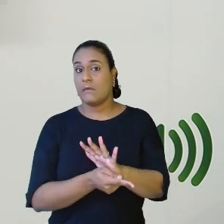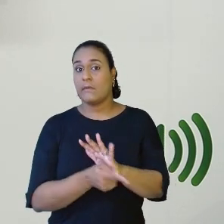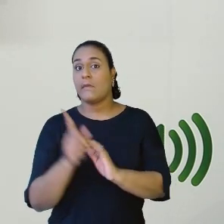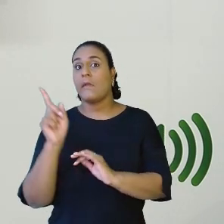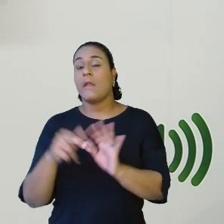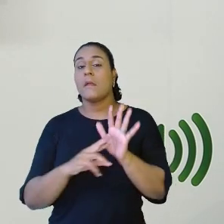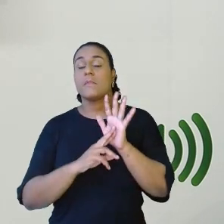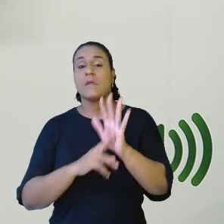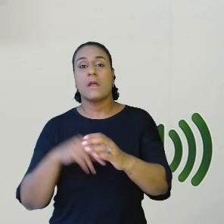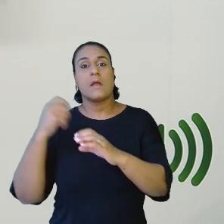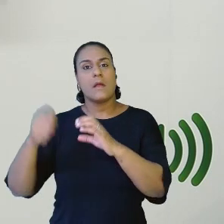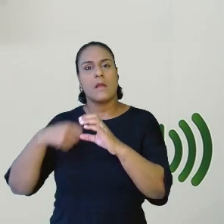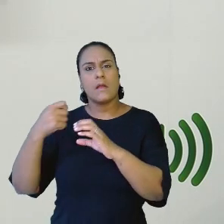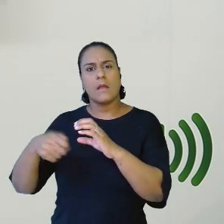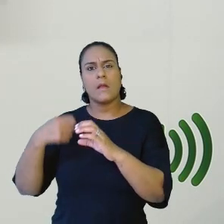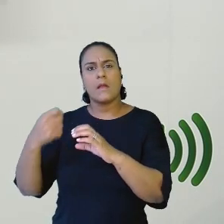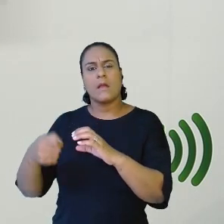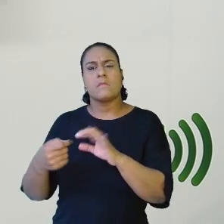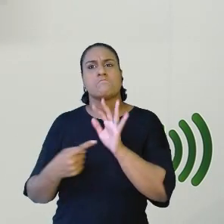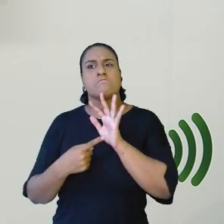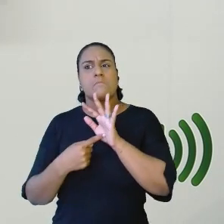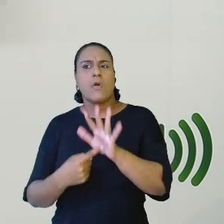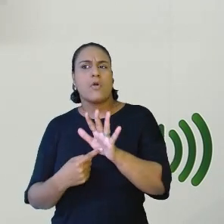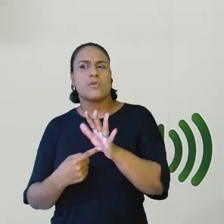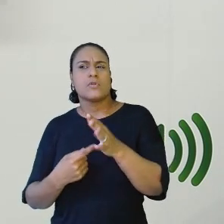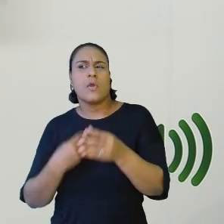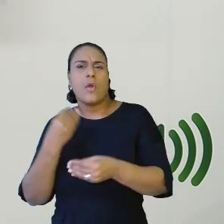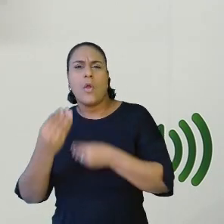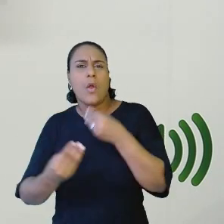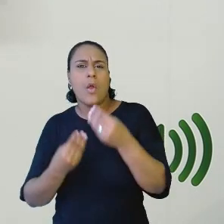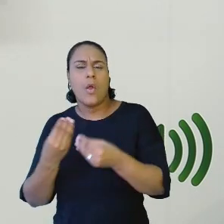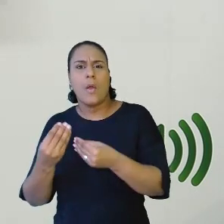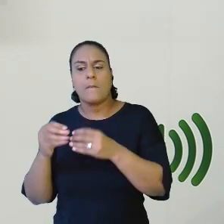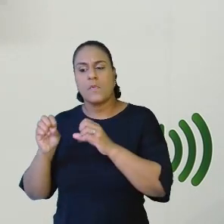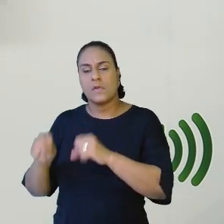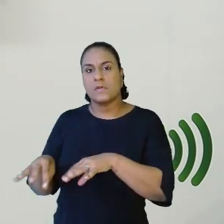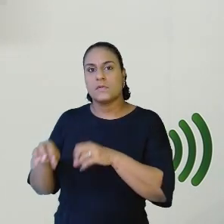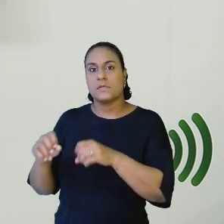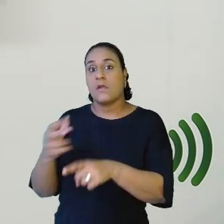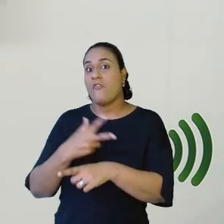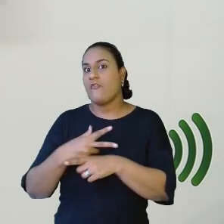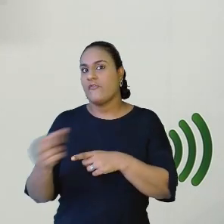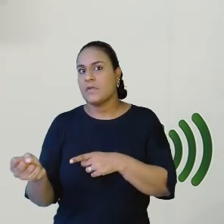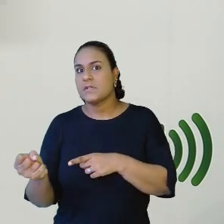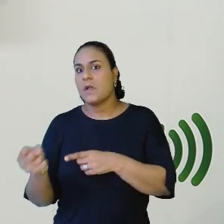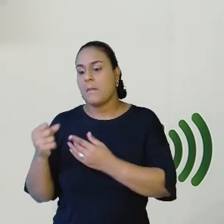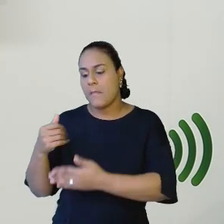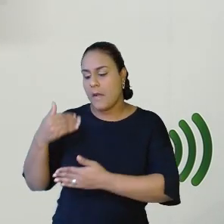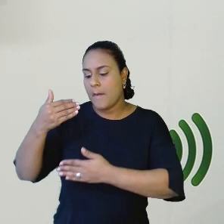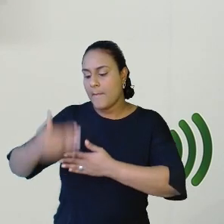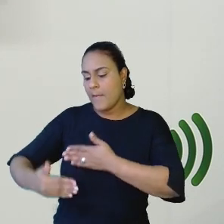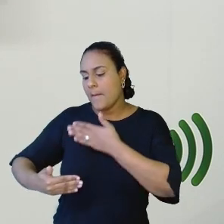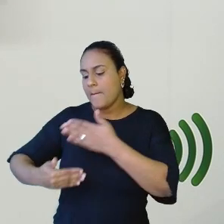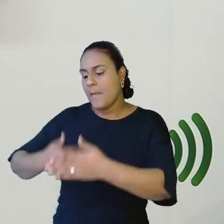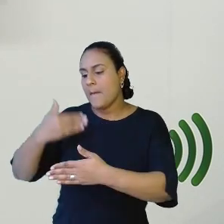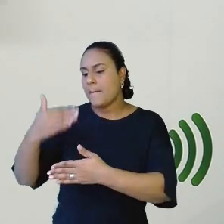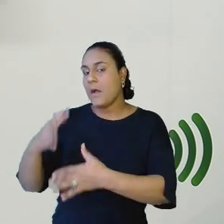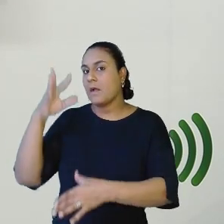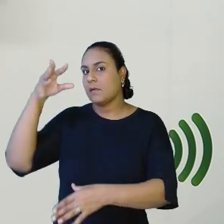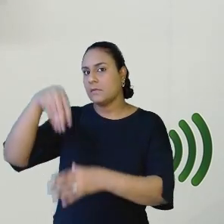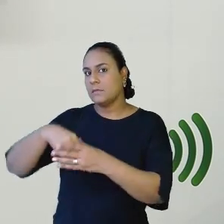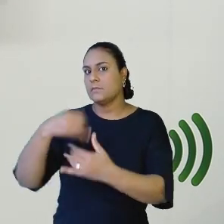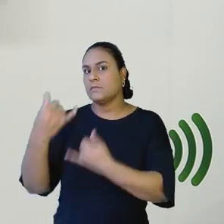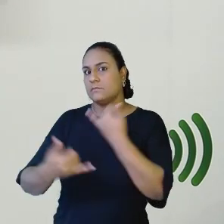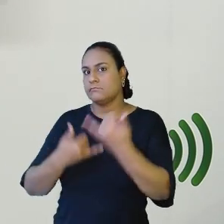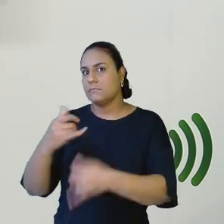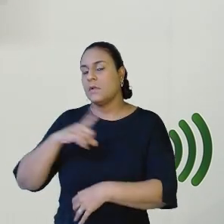um vídeo que mostra um passo a passo, ensinando a vencer cada uma das etapas do jogo. E geralmente tem